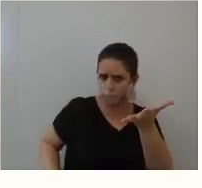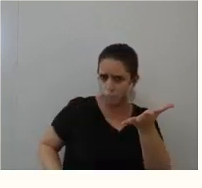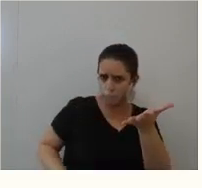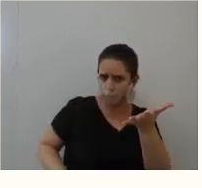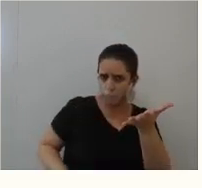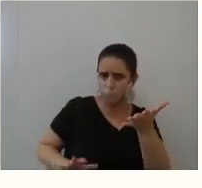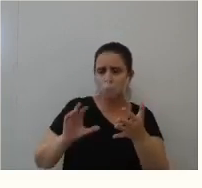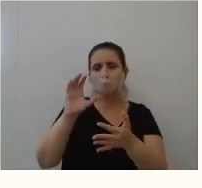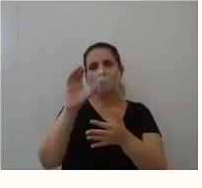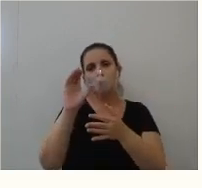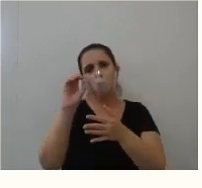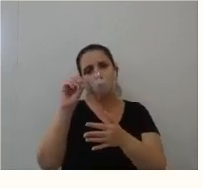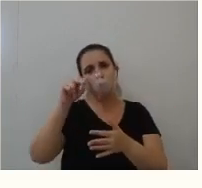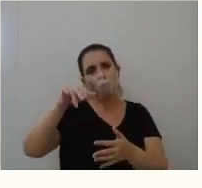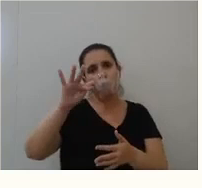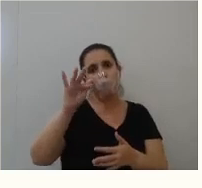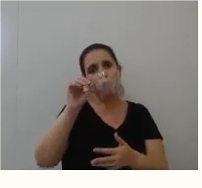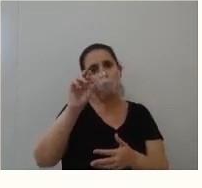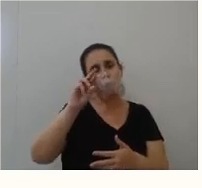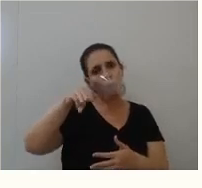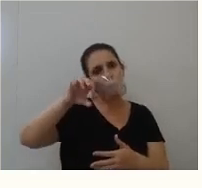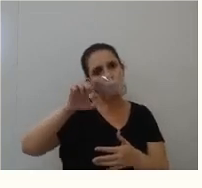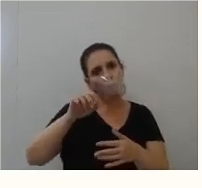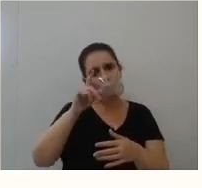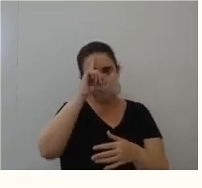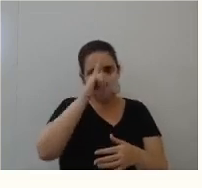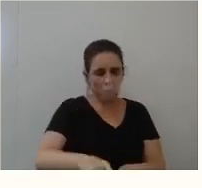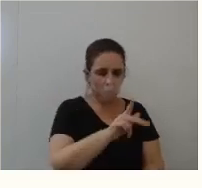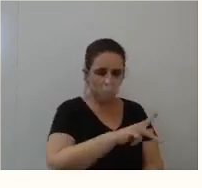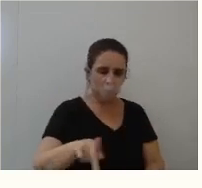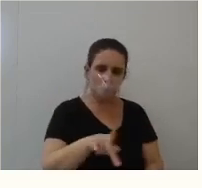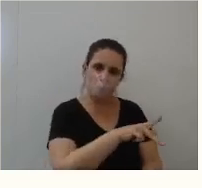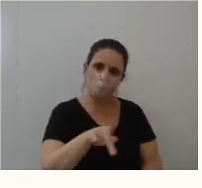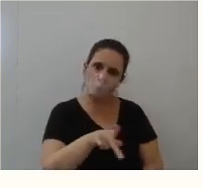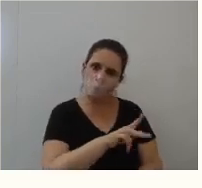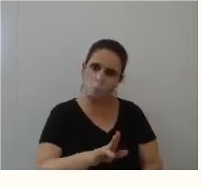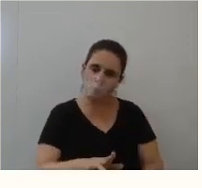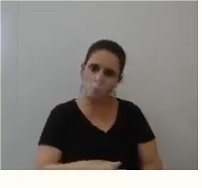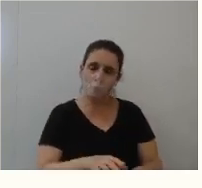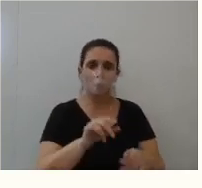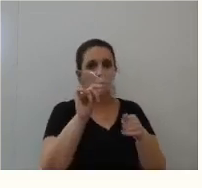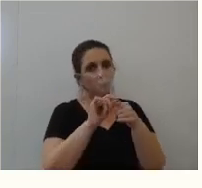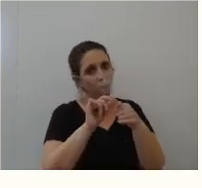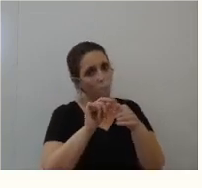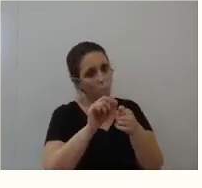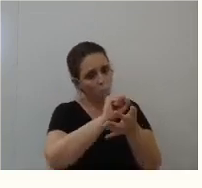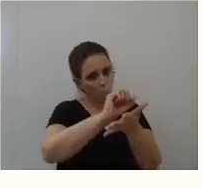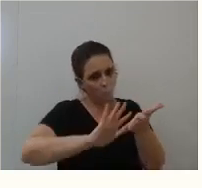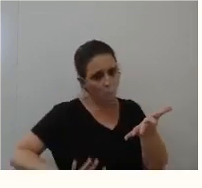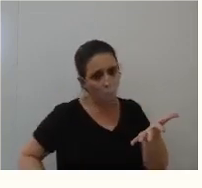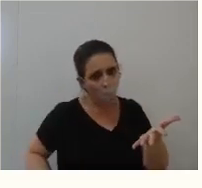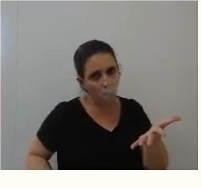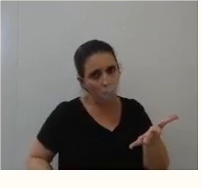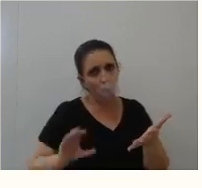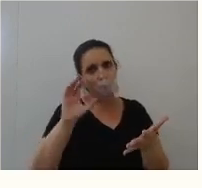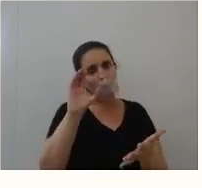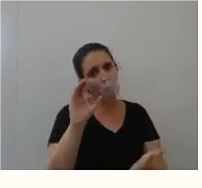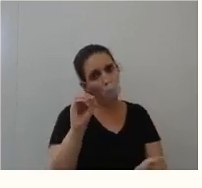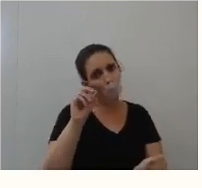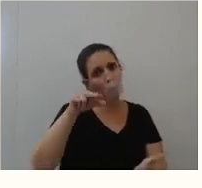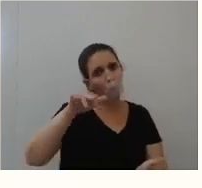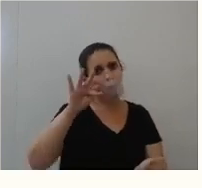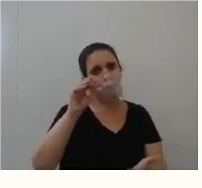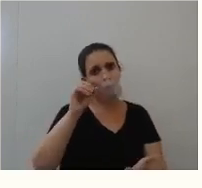atividades conforme mandou o professor. Fez as atividades